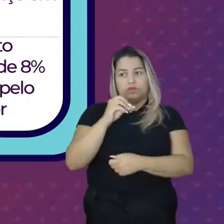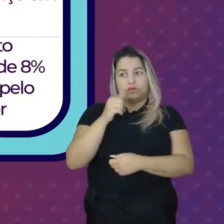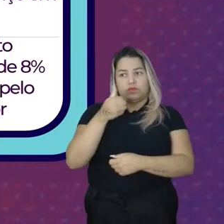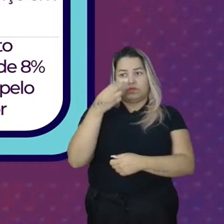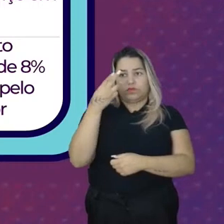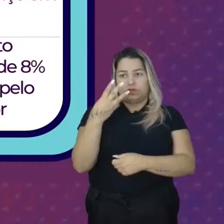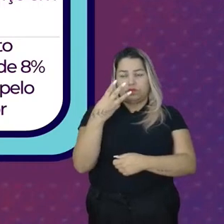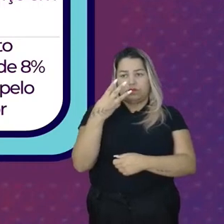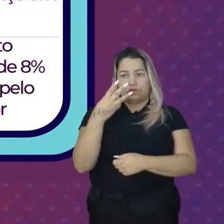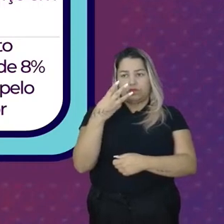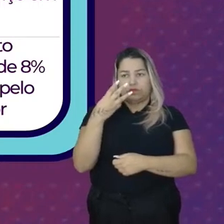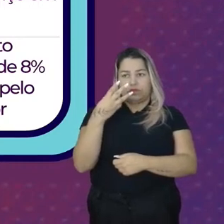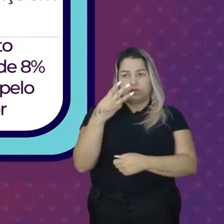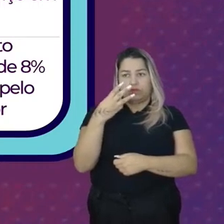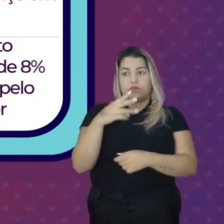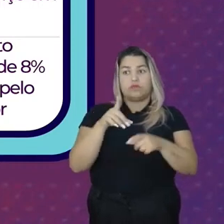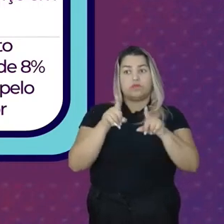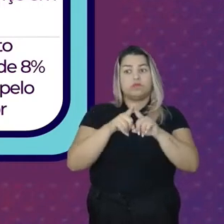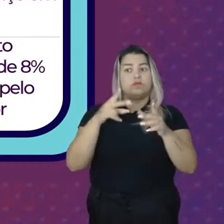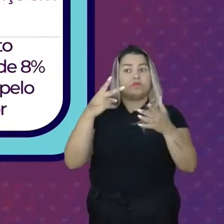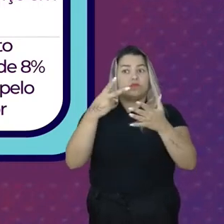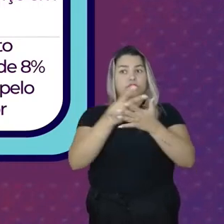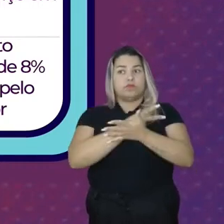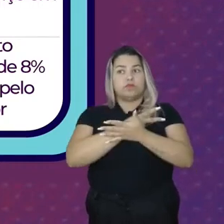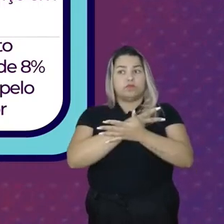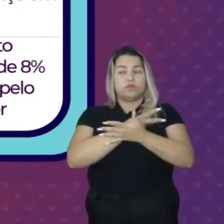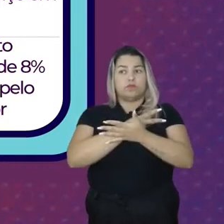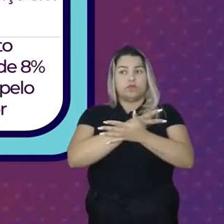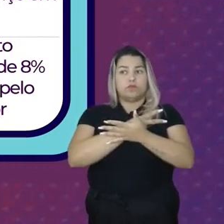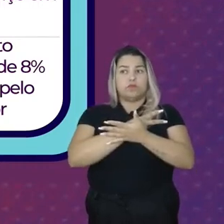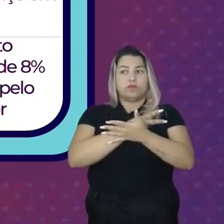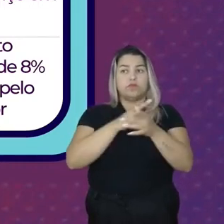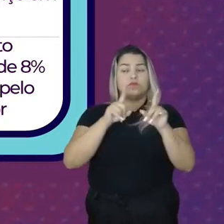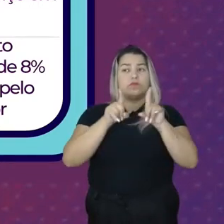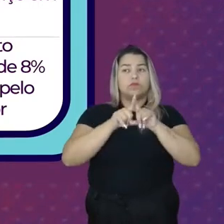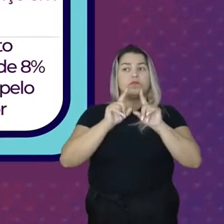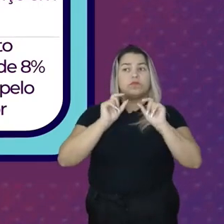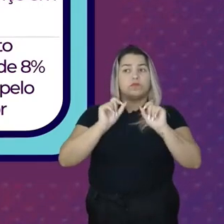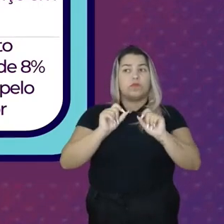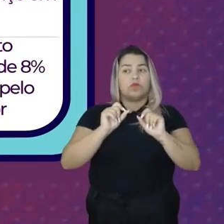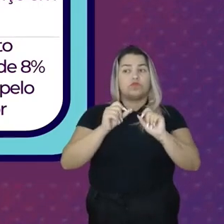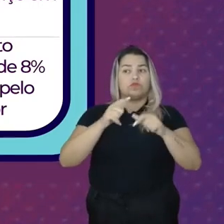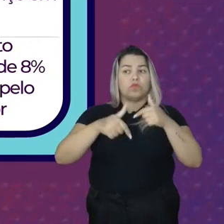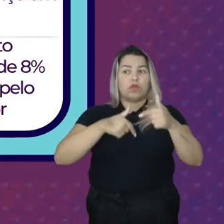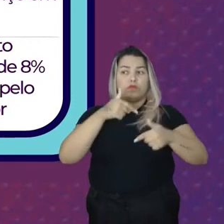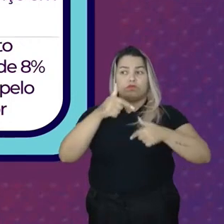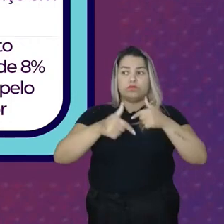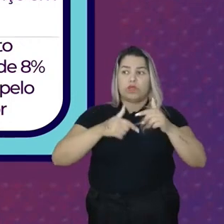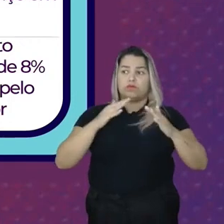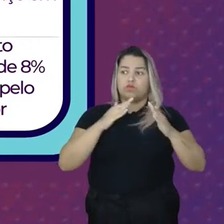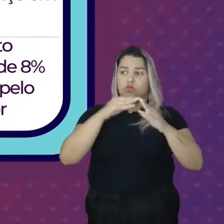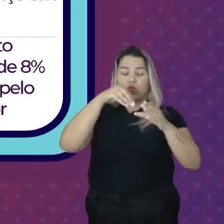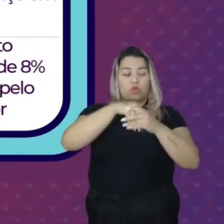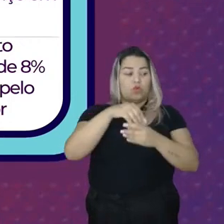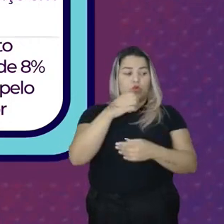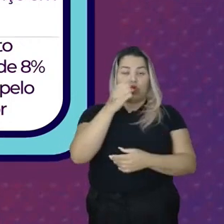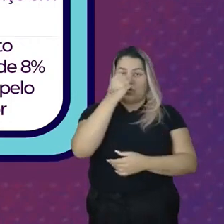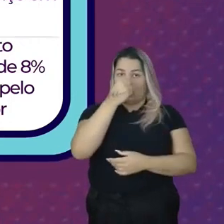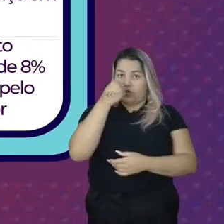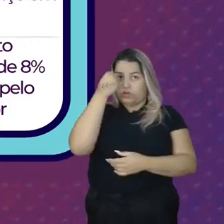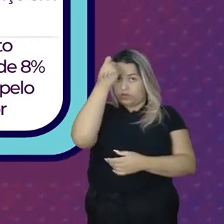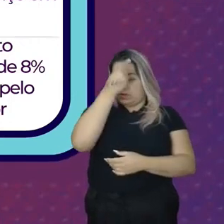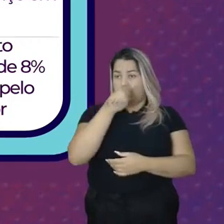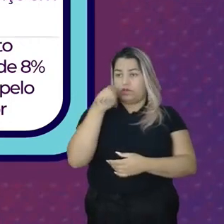E aí estabeleceu, por exemplo, que a duração do trabalho doméstico não pode exceder 8 horas diárias